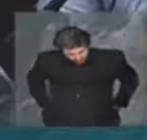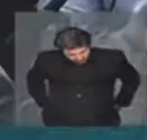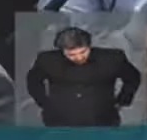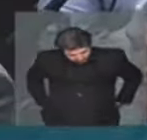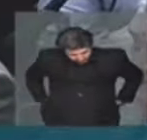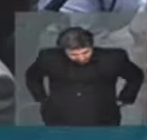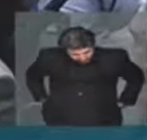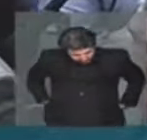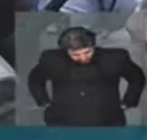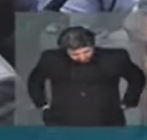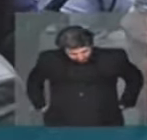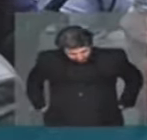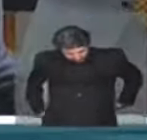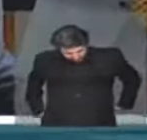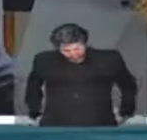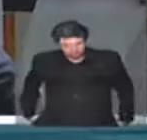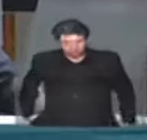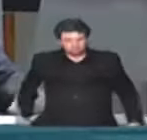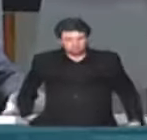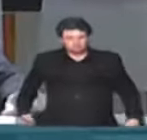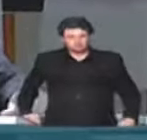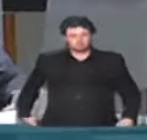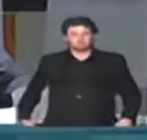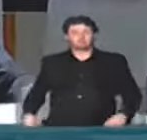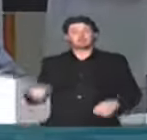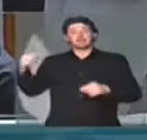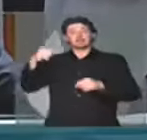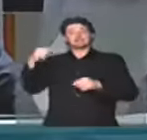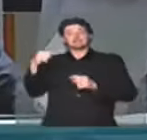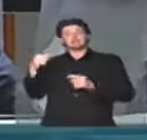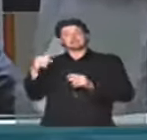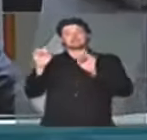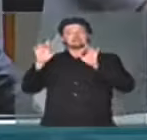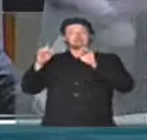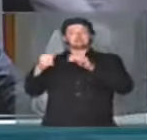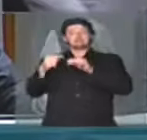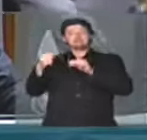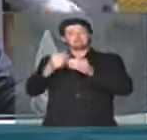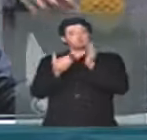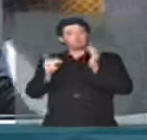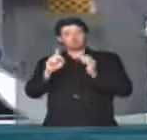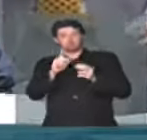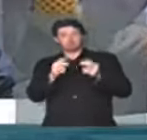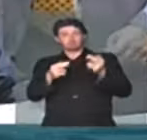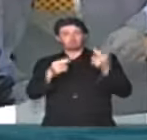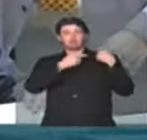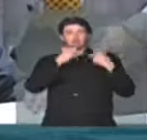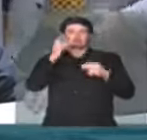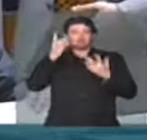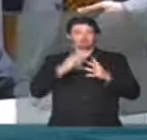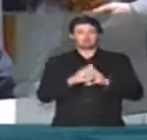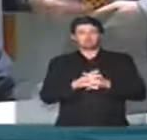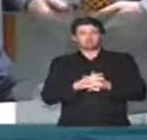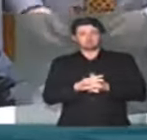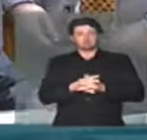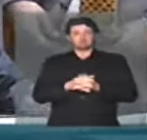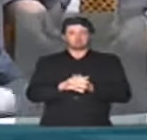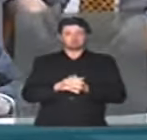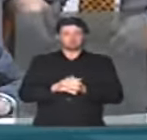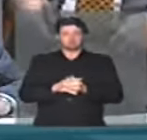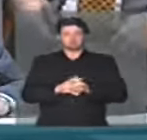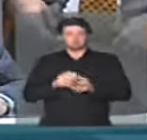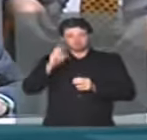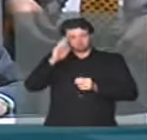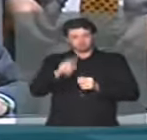Qual que é a PEC que Vossa Excelência encaminhou, senhor presidente? Exceção de perda de mandato, artigo 13, a emenda aglutinativa de número 29,